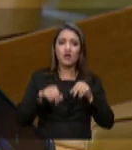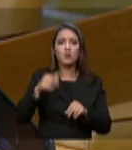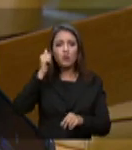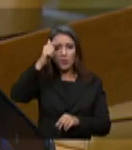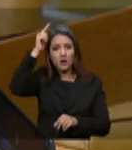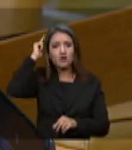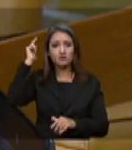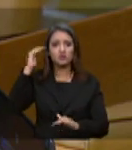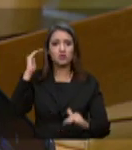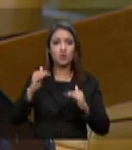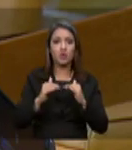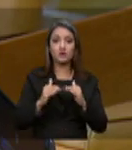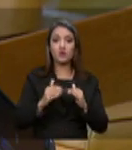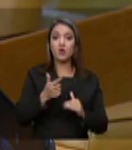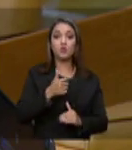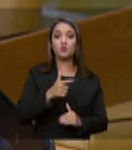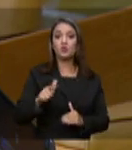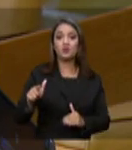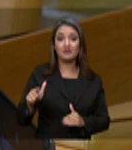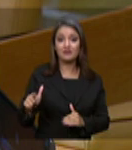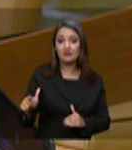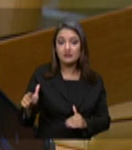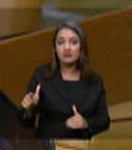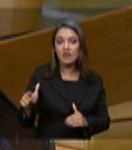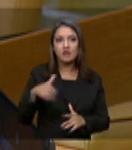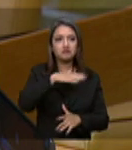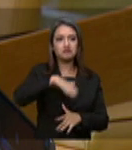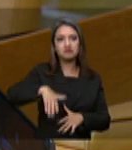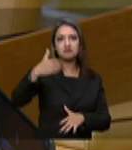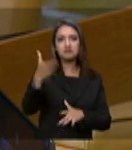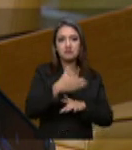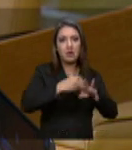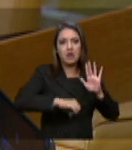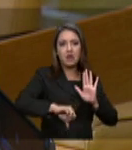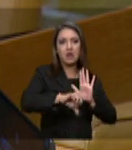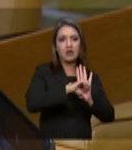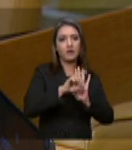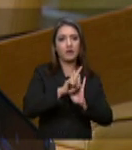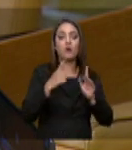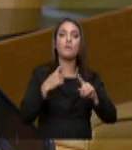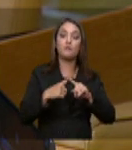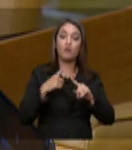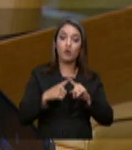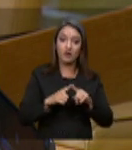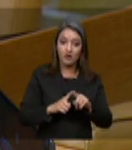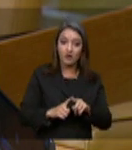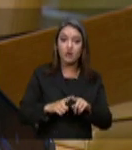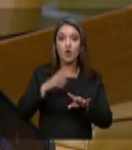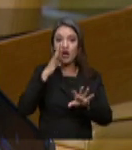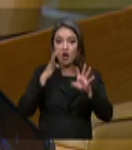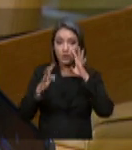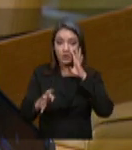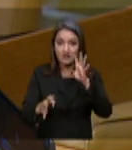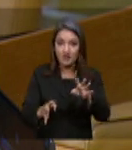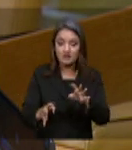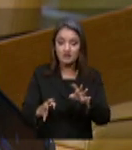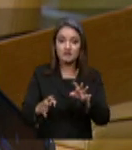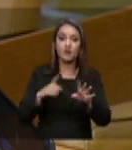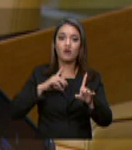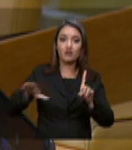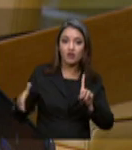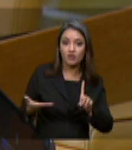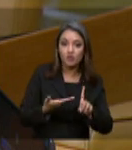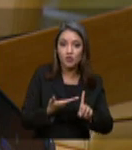do isso Alexandre Morais que não houve a polícia o crime se porque as condutas criminosas imputados ao réu nada O que